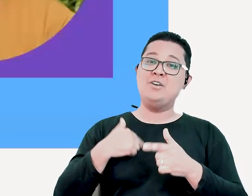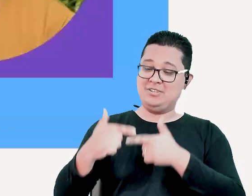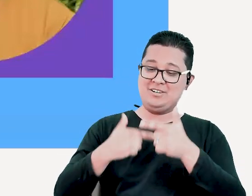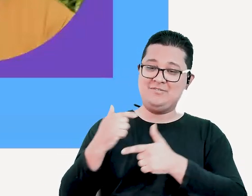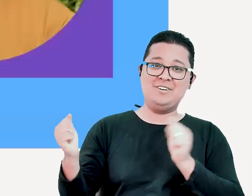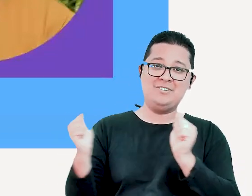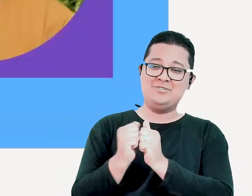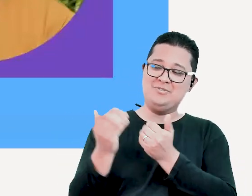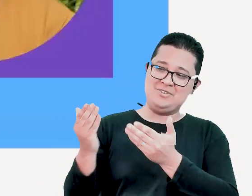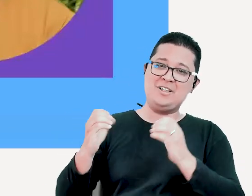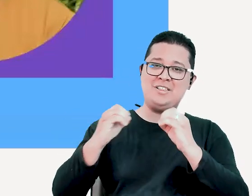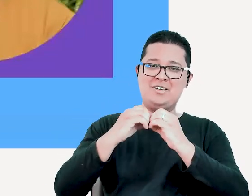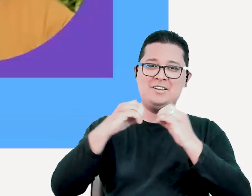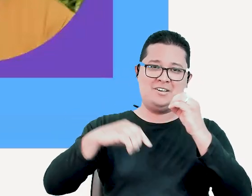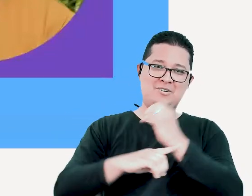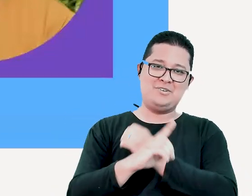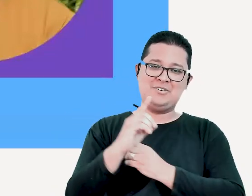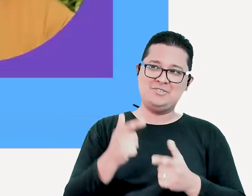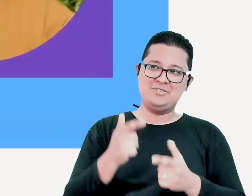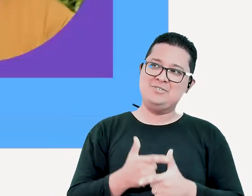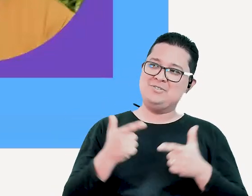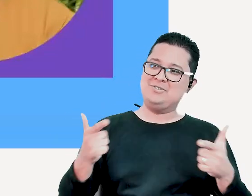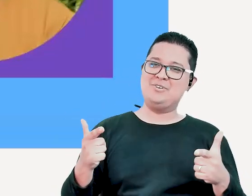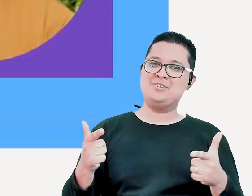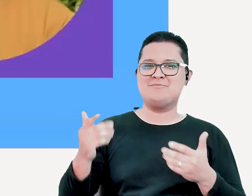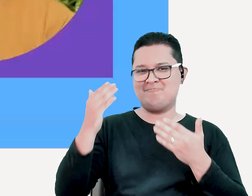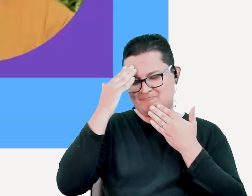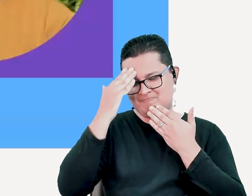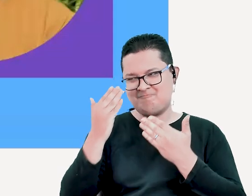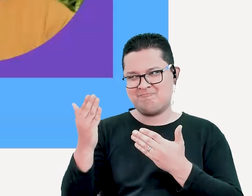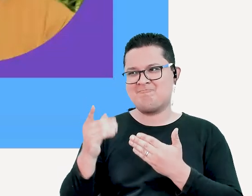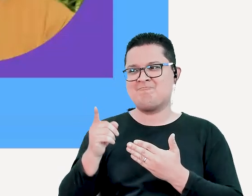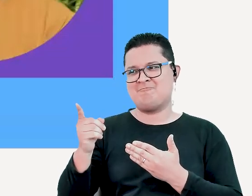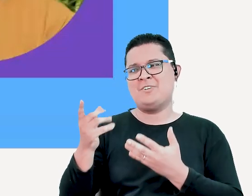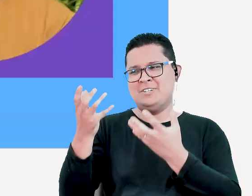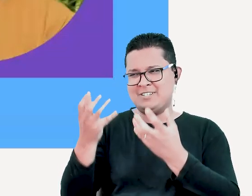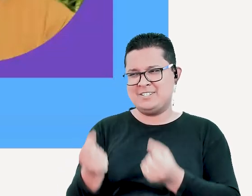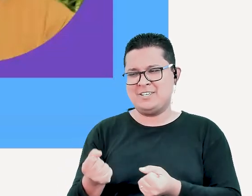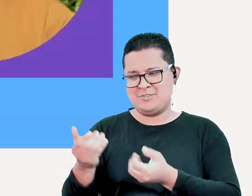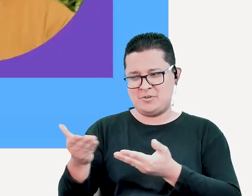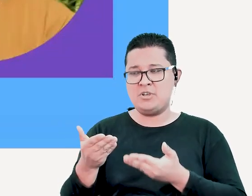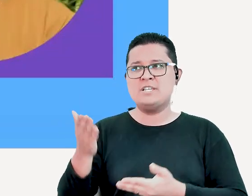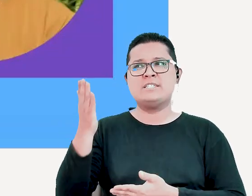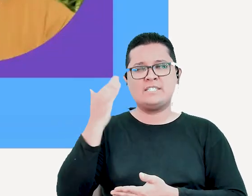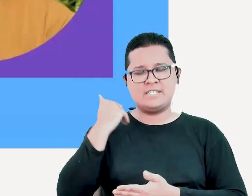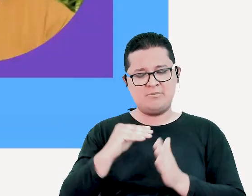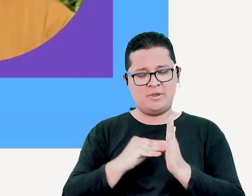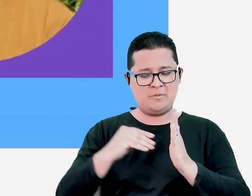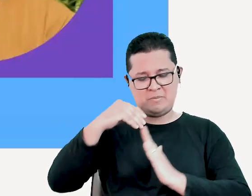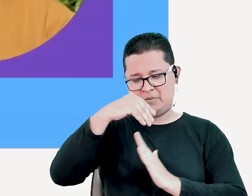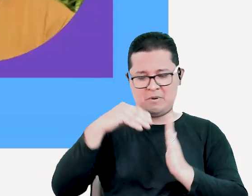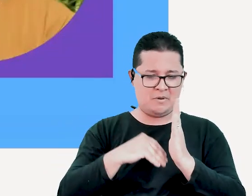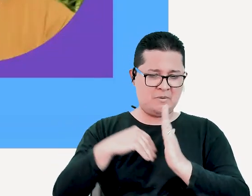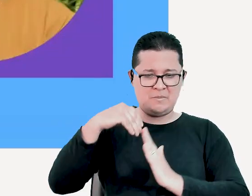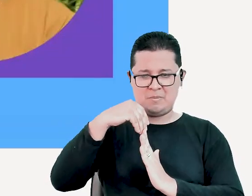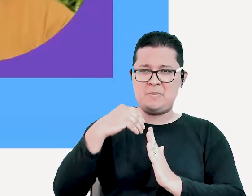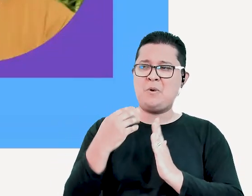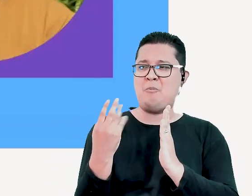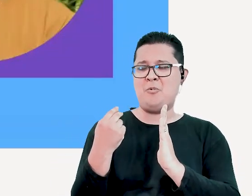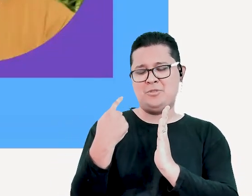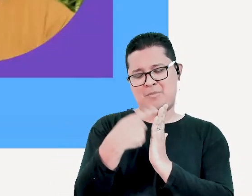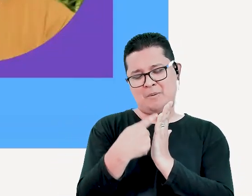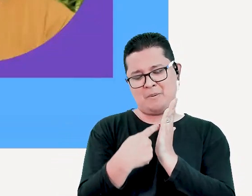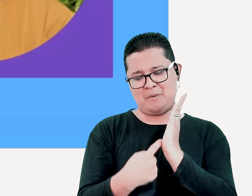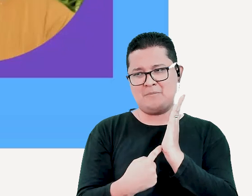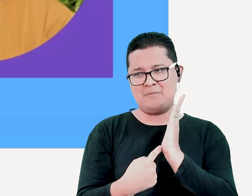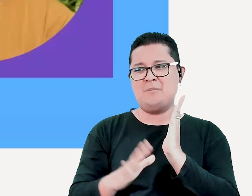Thaís, obrigada demais por ter aceitado o convite. Eu sei que é uma loucura a sua agenda, tá? Então, muito, muito obrigada de